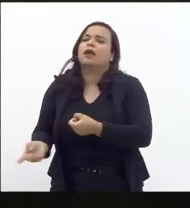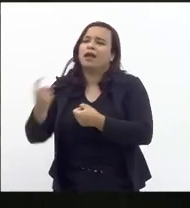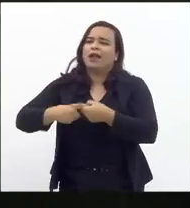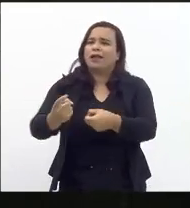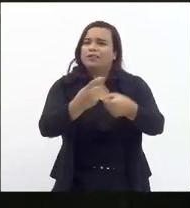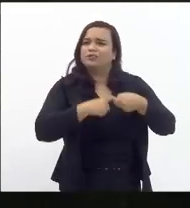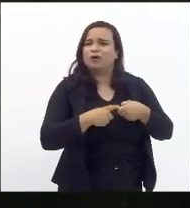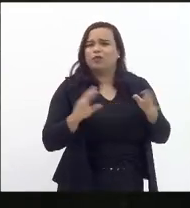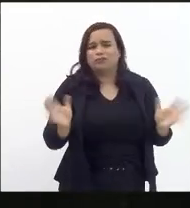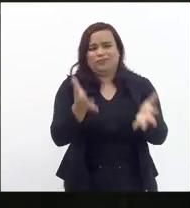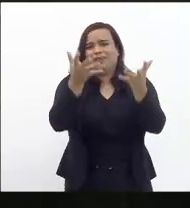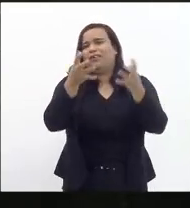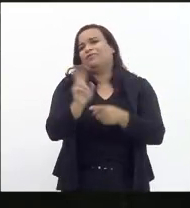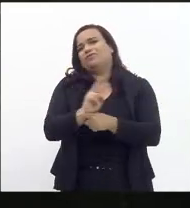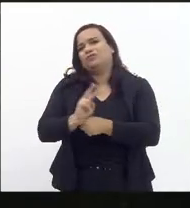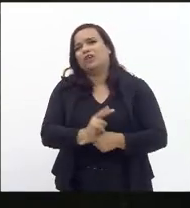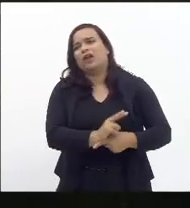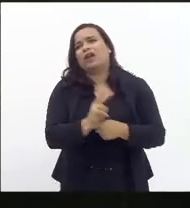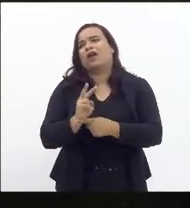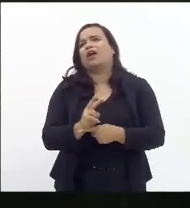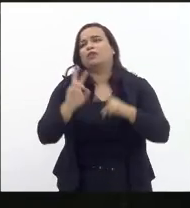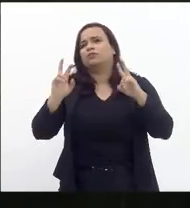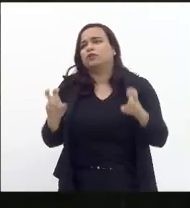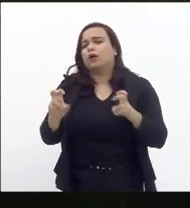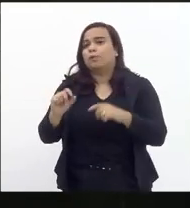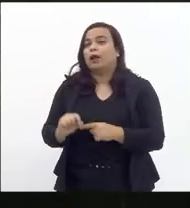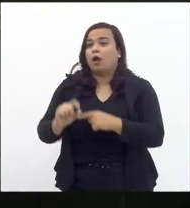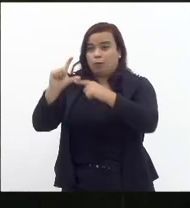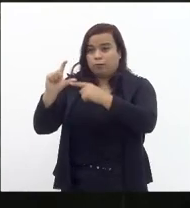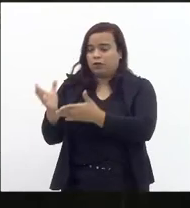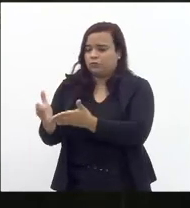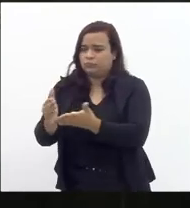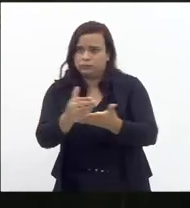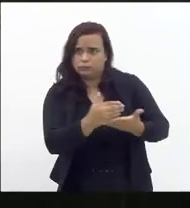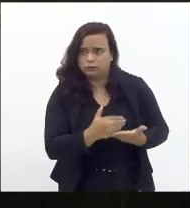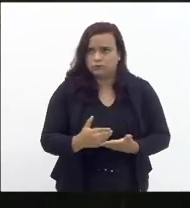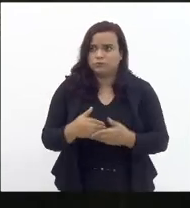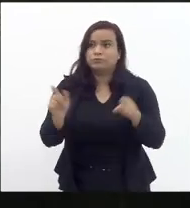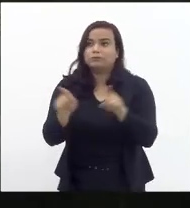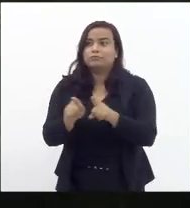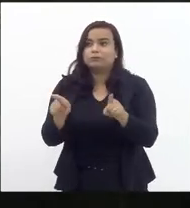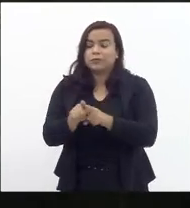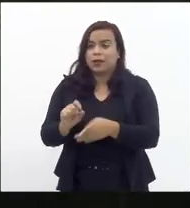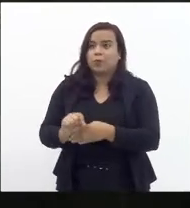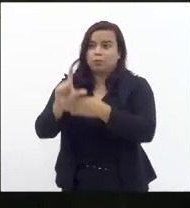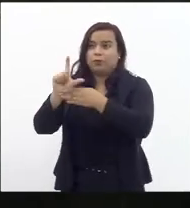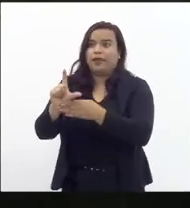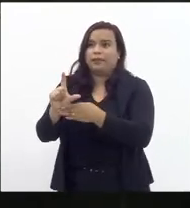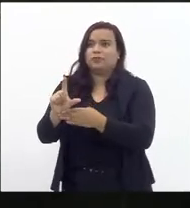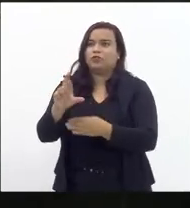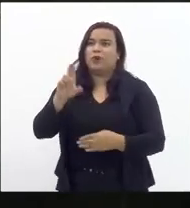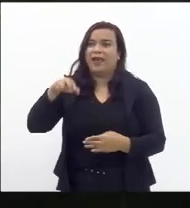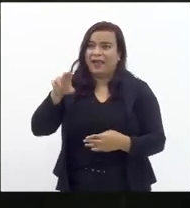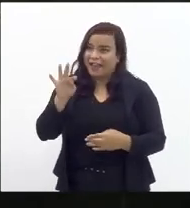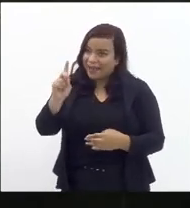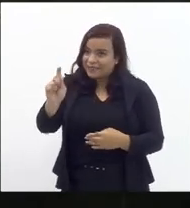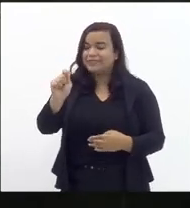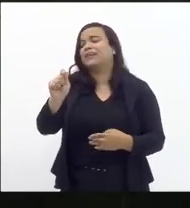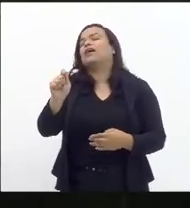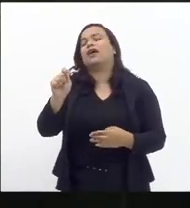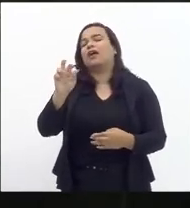desses incentivos em aumento de arrecadação, aumento de renda